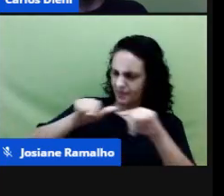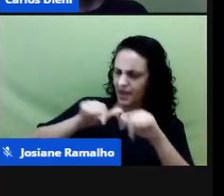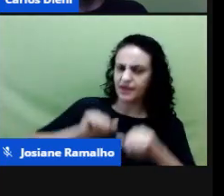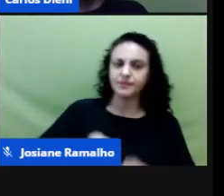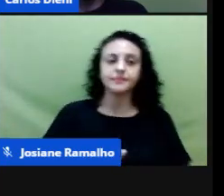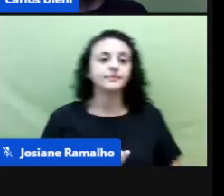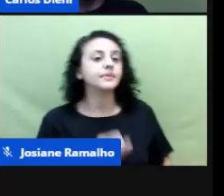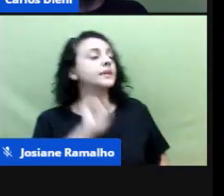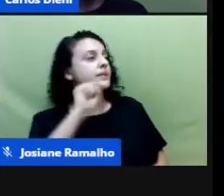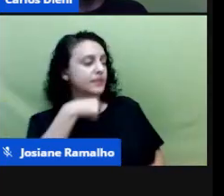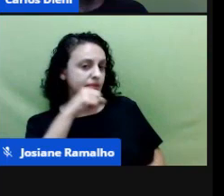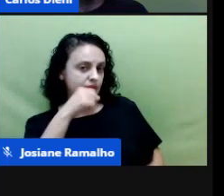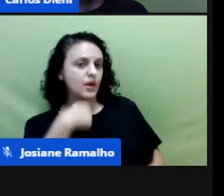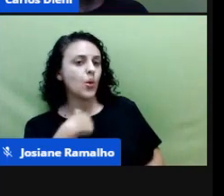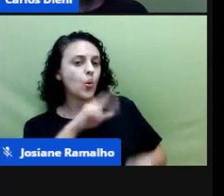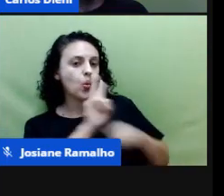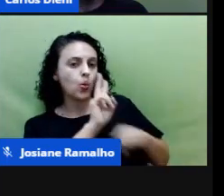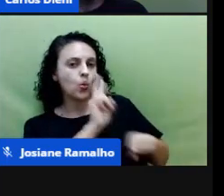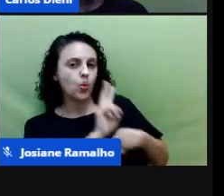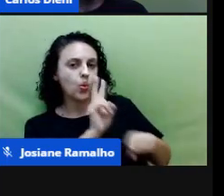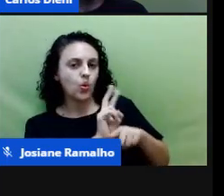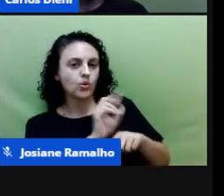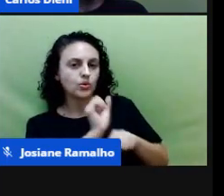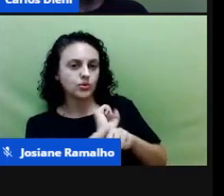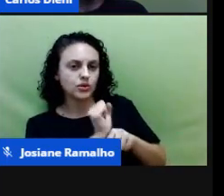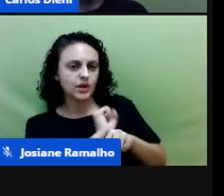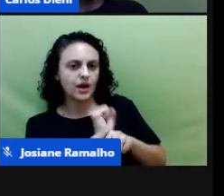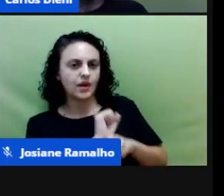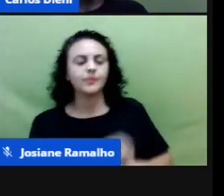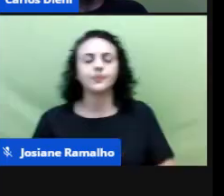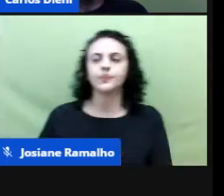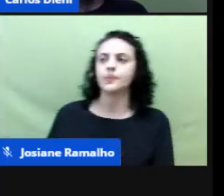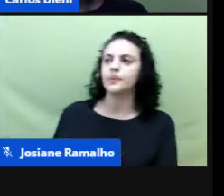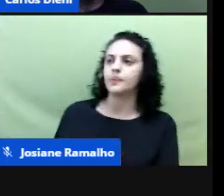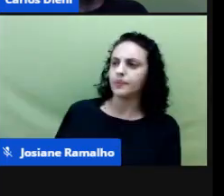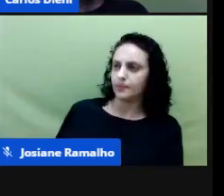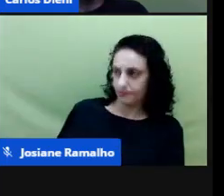sou guardador de carro, eu. E não é verdadeira acusação?